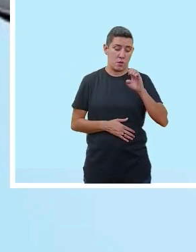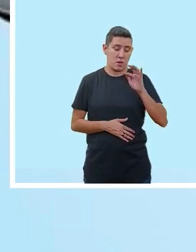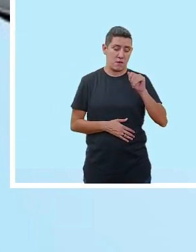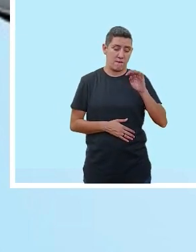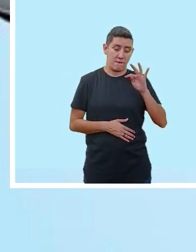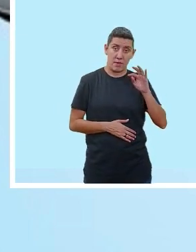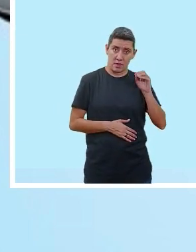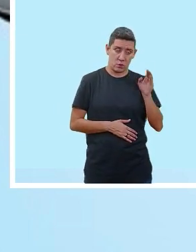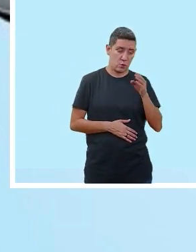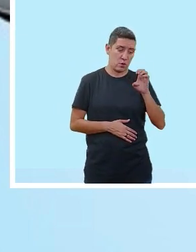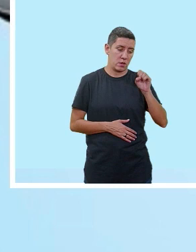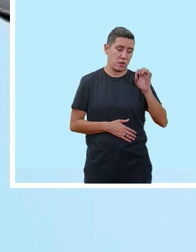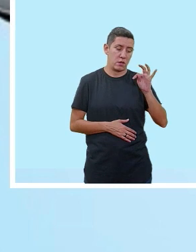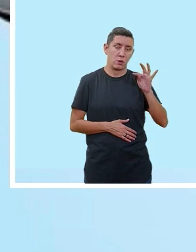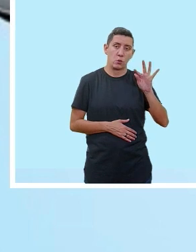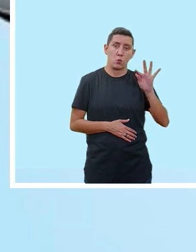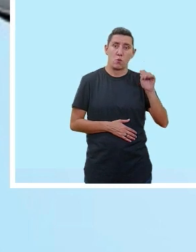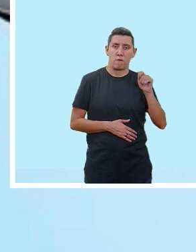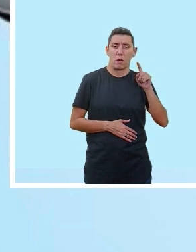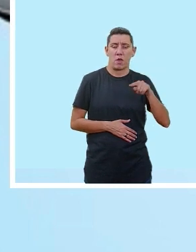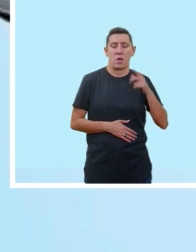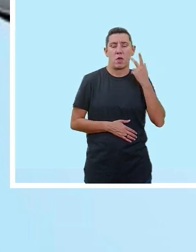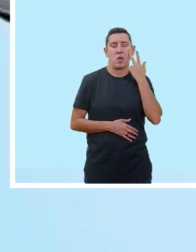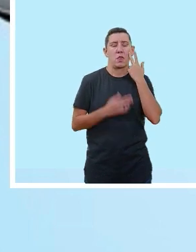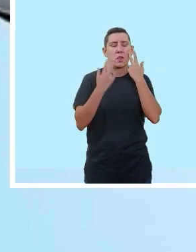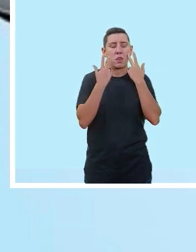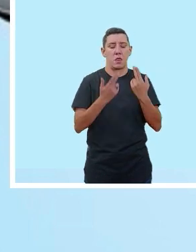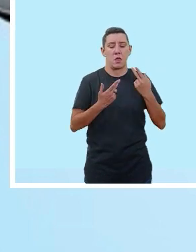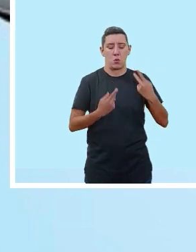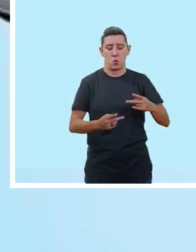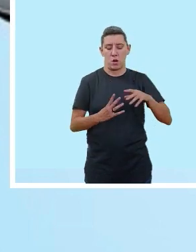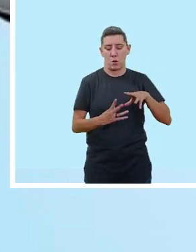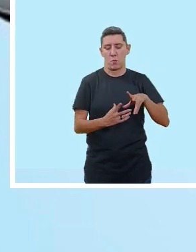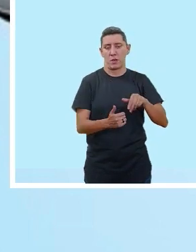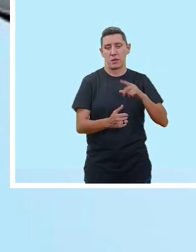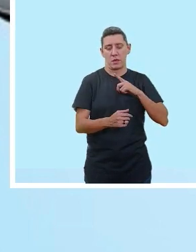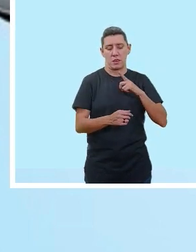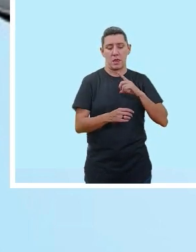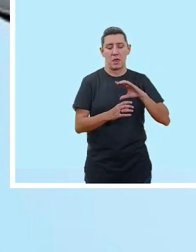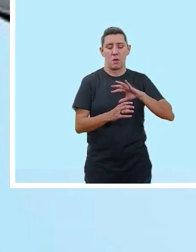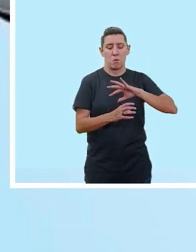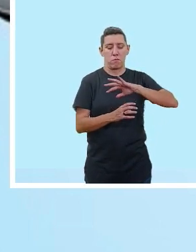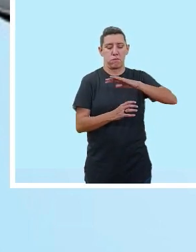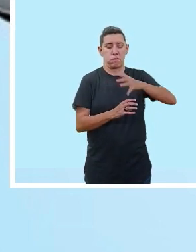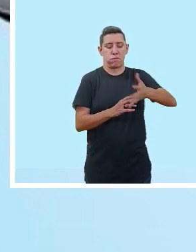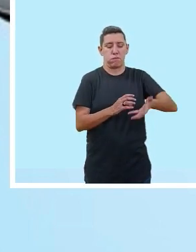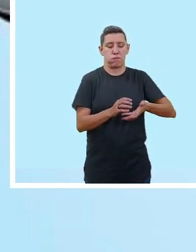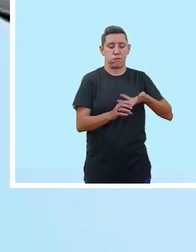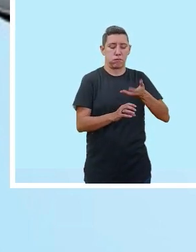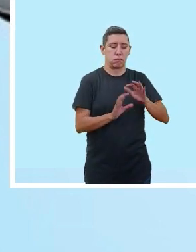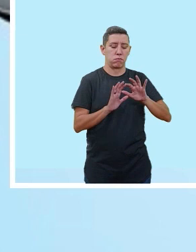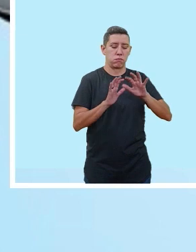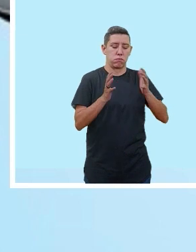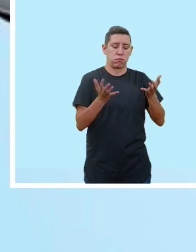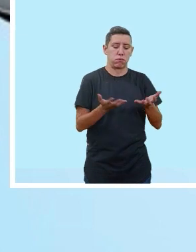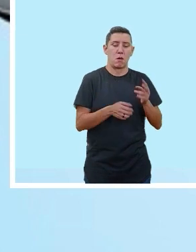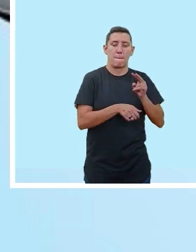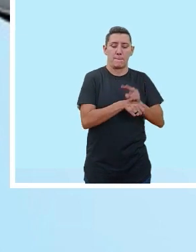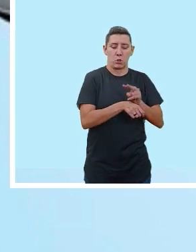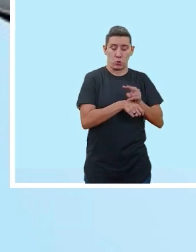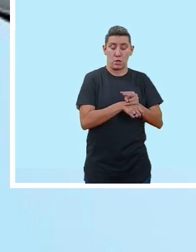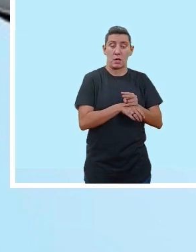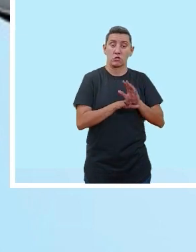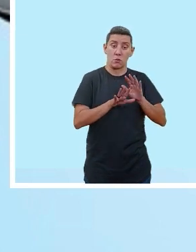um efeito natural do planeta, mas em função da emissão de gases de efeito estufa